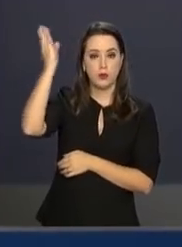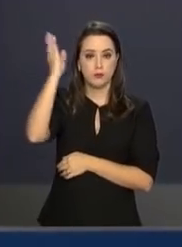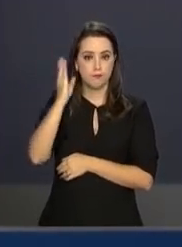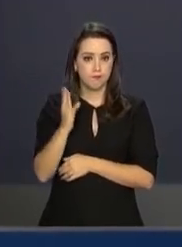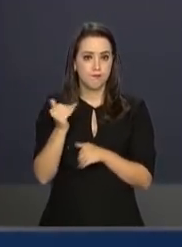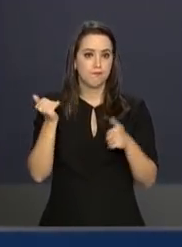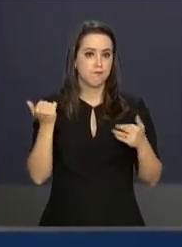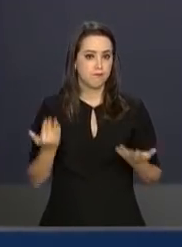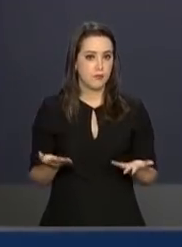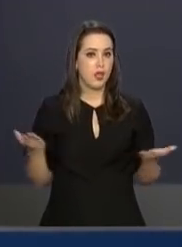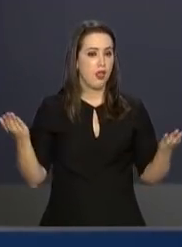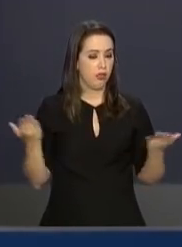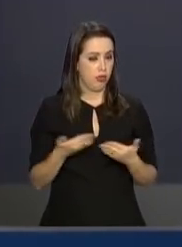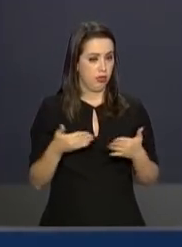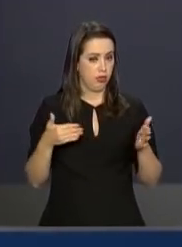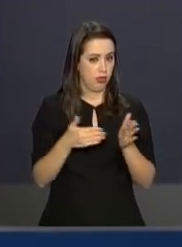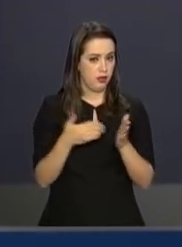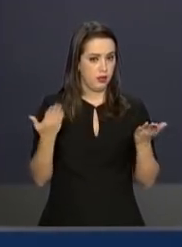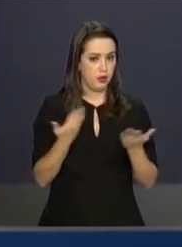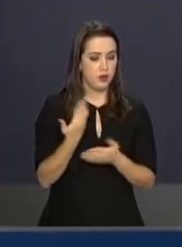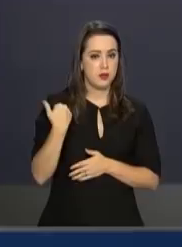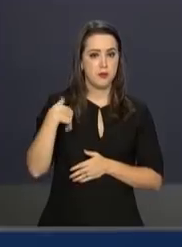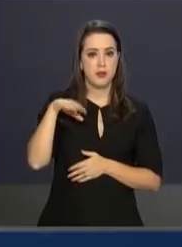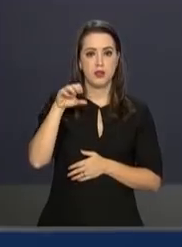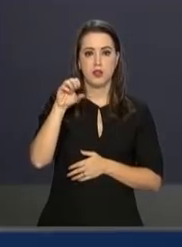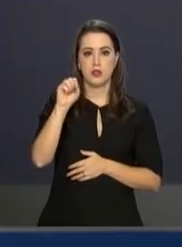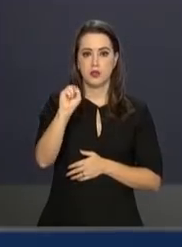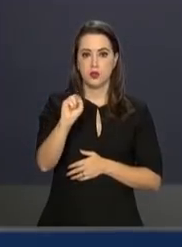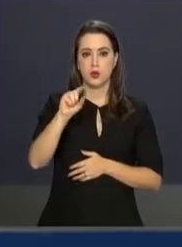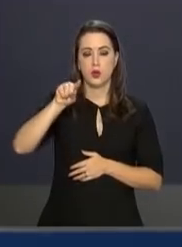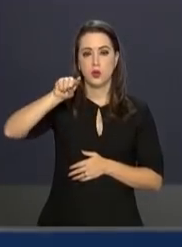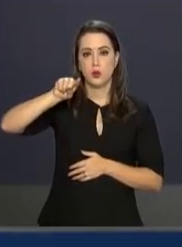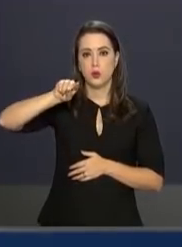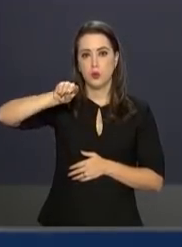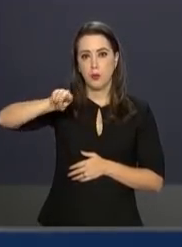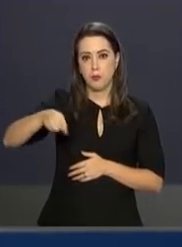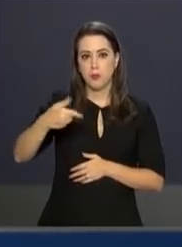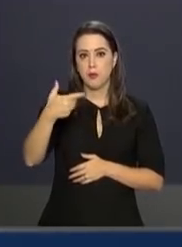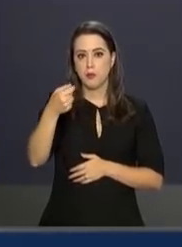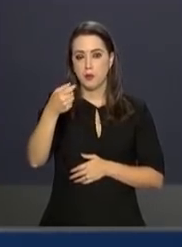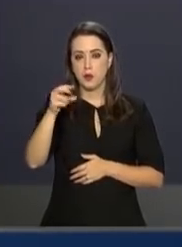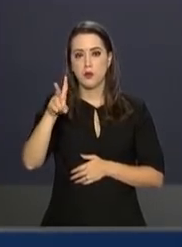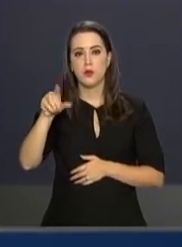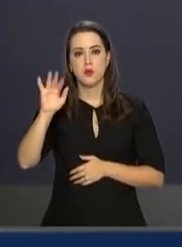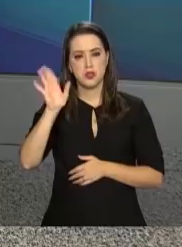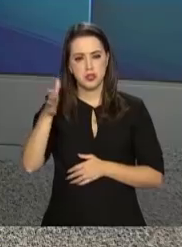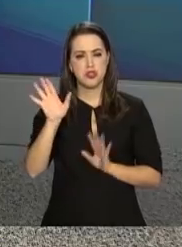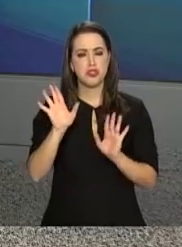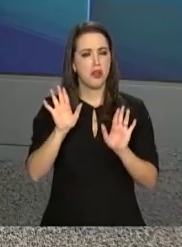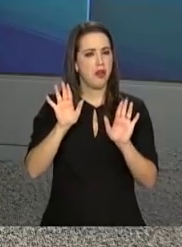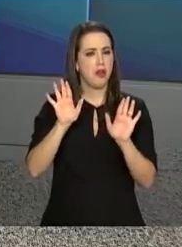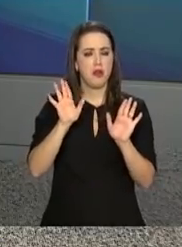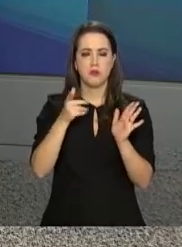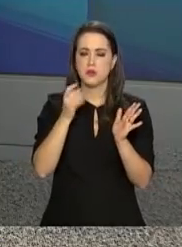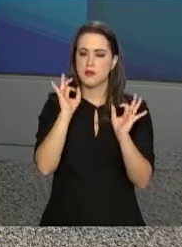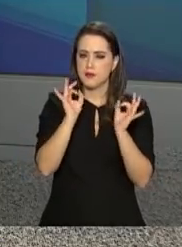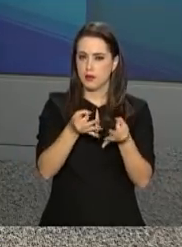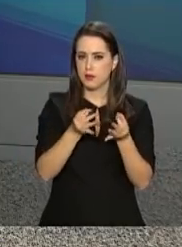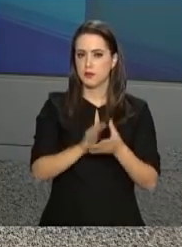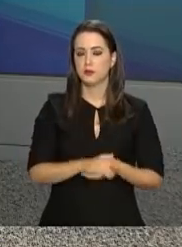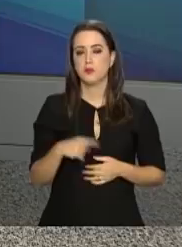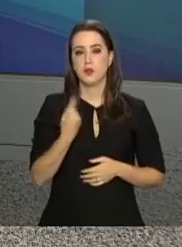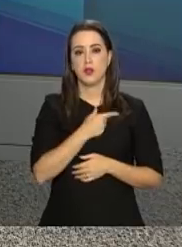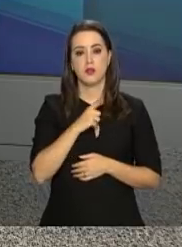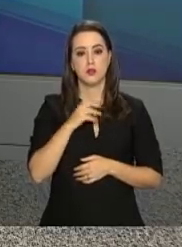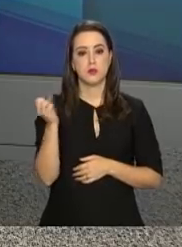destacou que até o momento mais de 8.200 vagas já foram preenchidas e nós temos aqui os